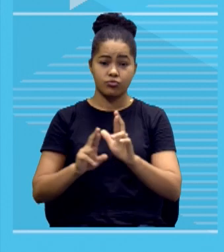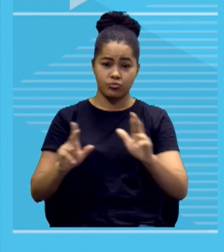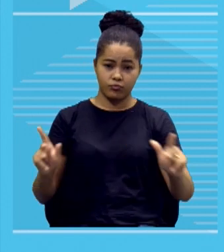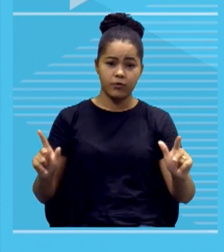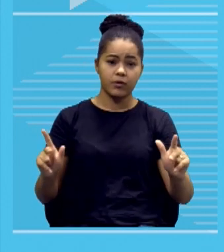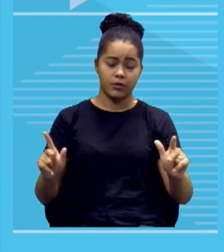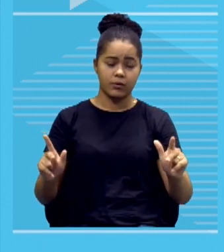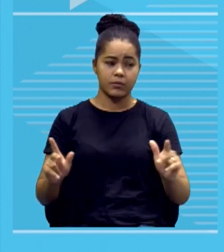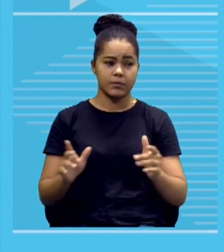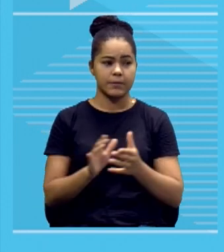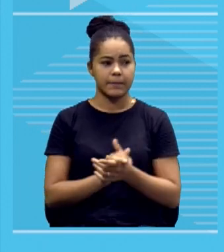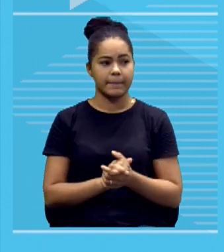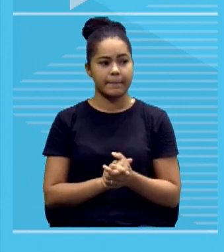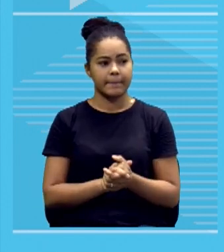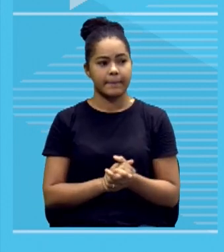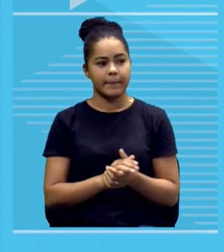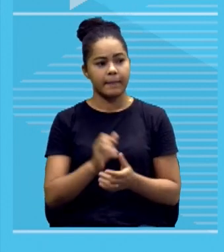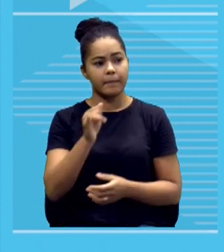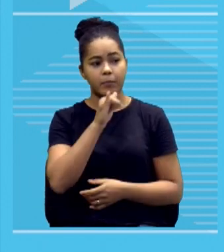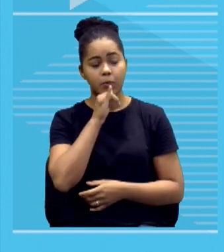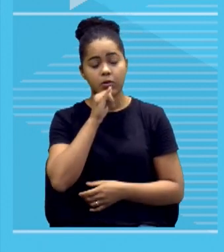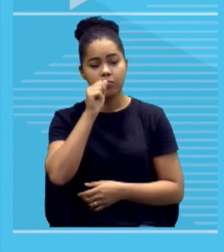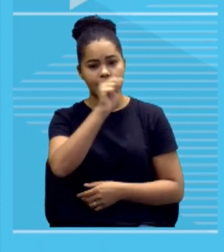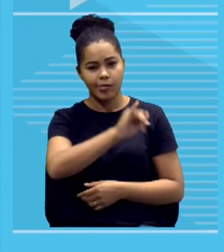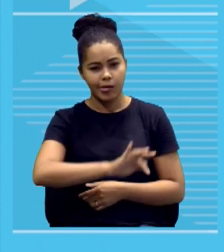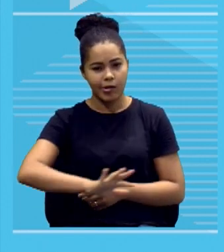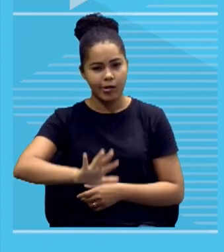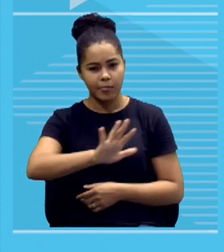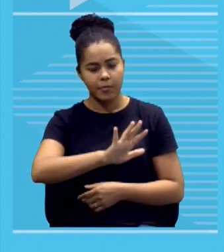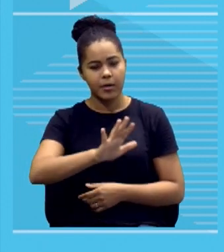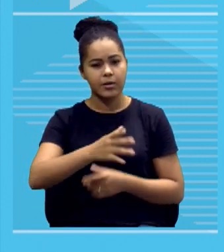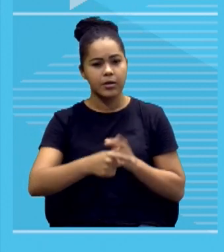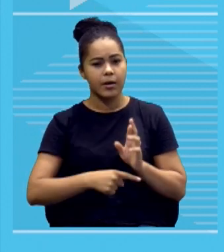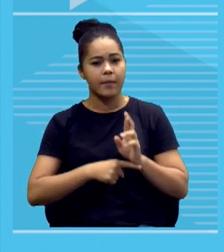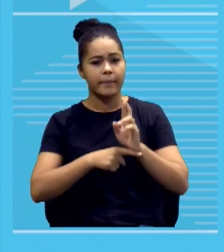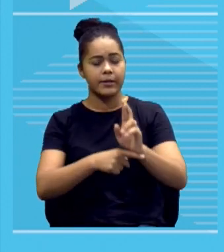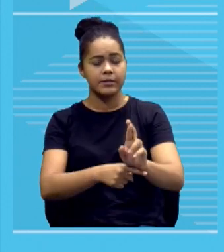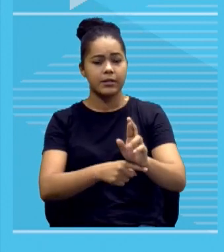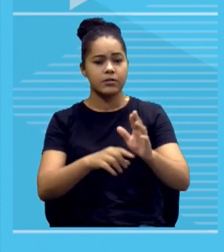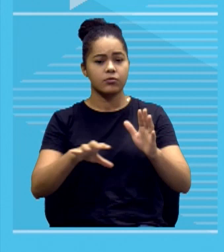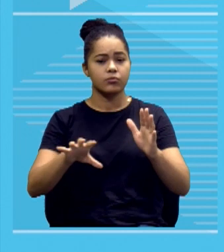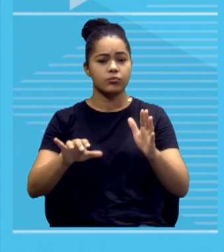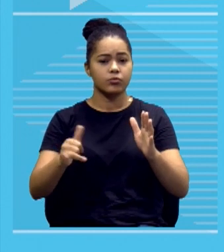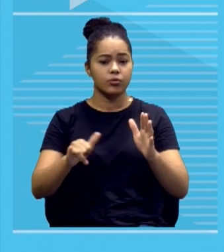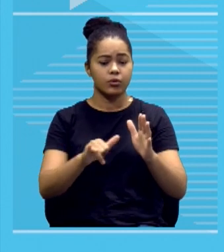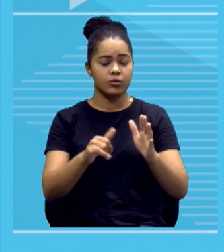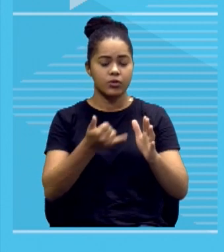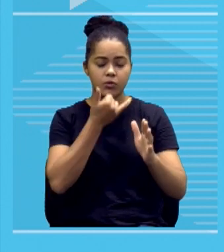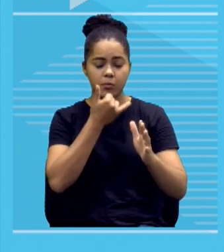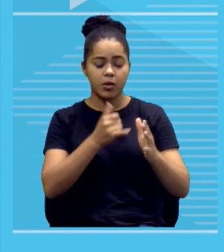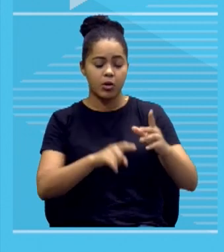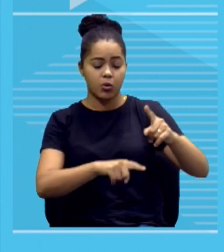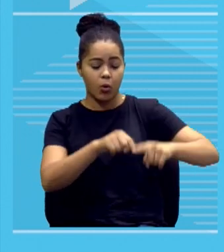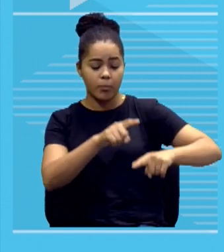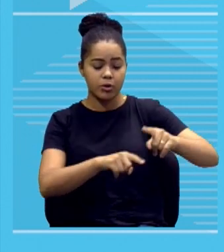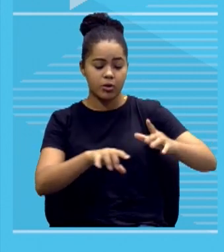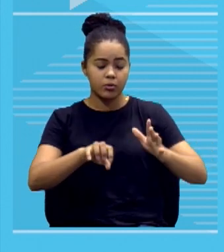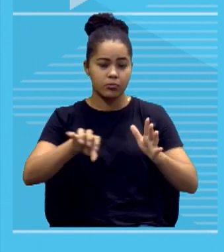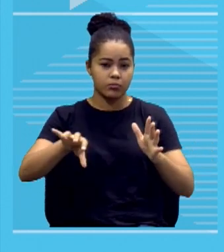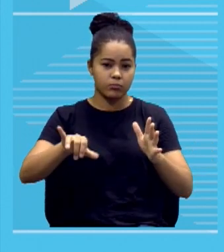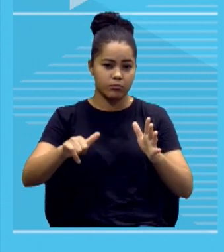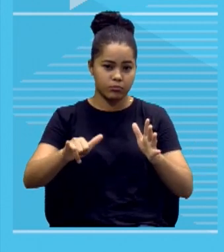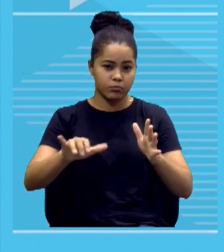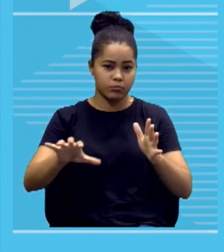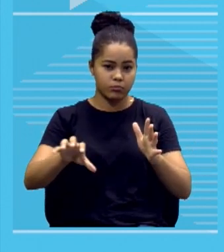gerador. Observe na figura a seguir como um receptor é representado em um circuito elétrico. A representação desse receptor em circuito elétrico é a